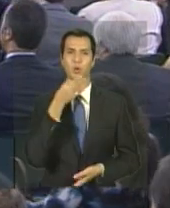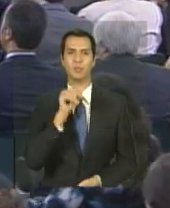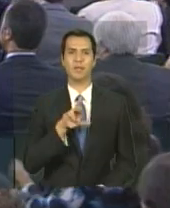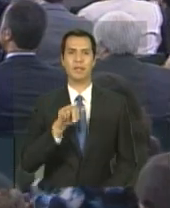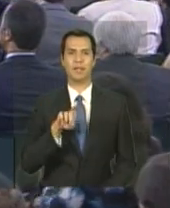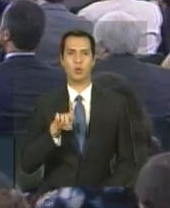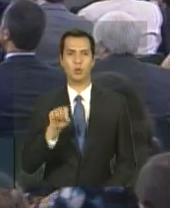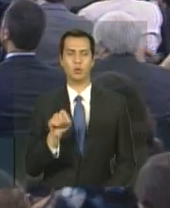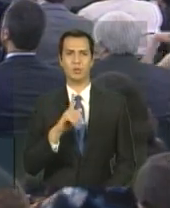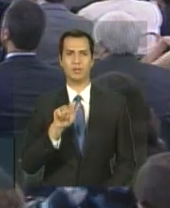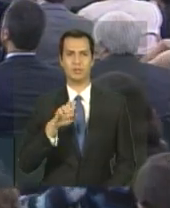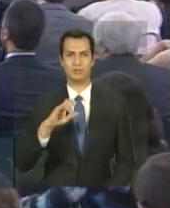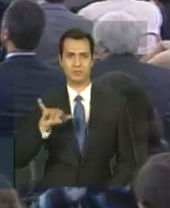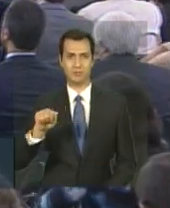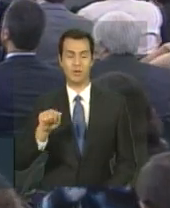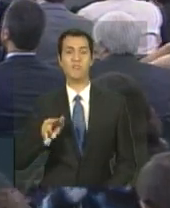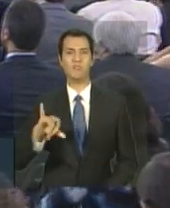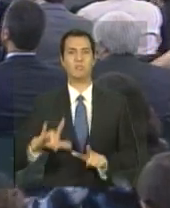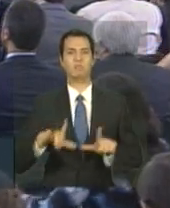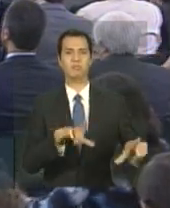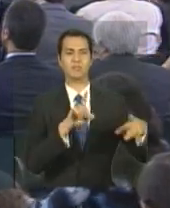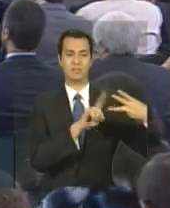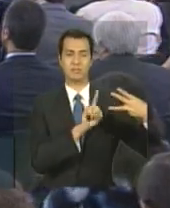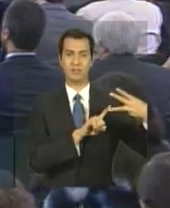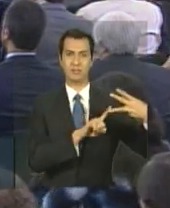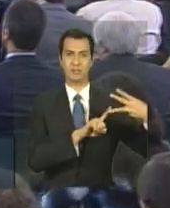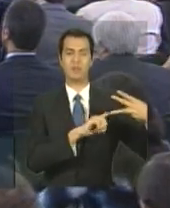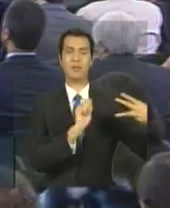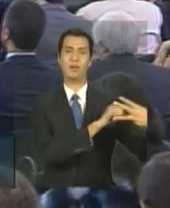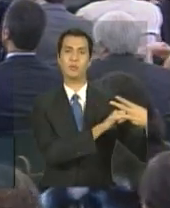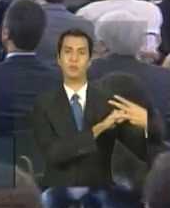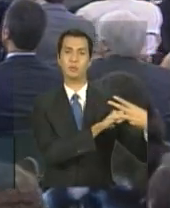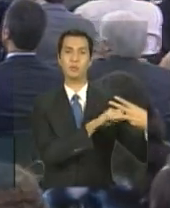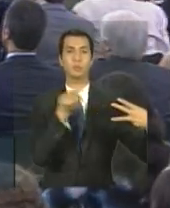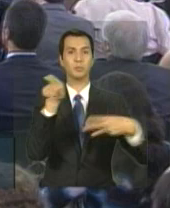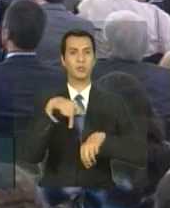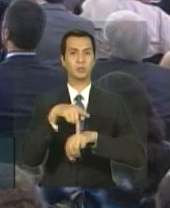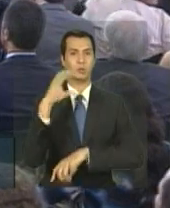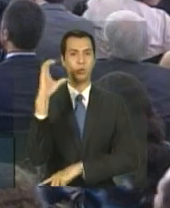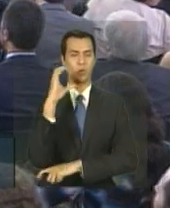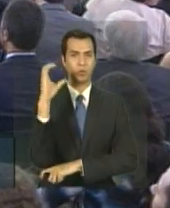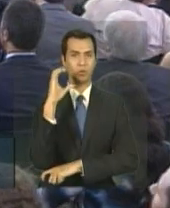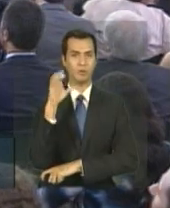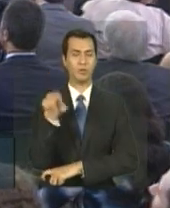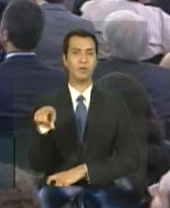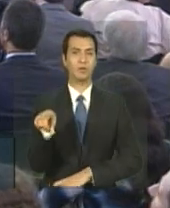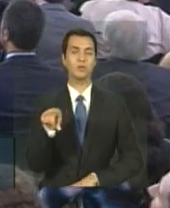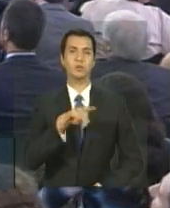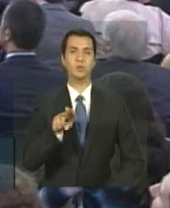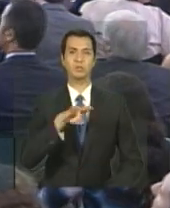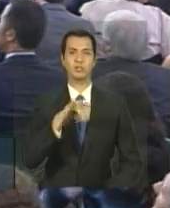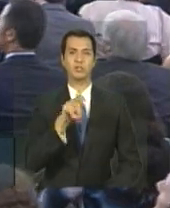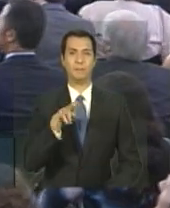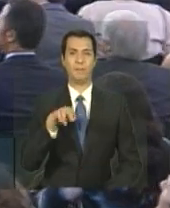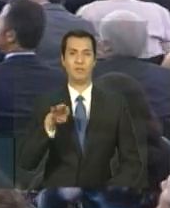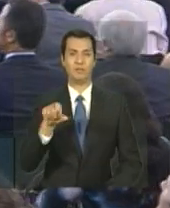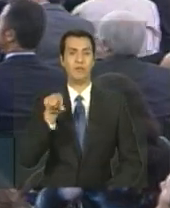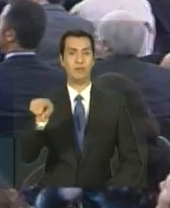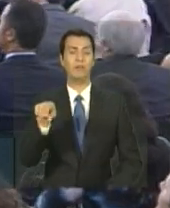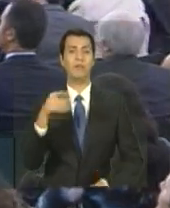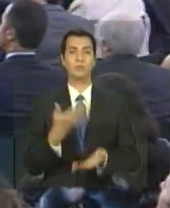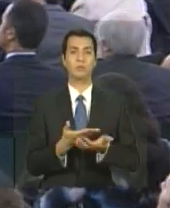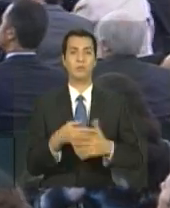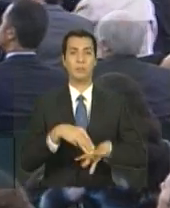entregar o prêmio ao terceiro lugar da categoria à estudante colombiana Alejandra Maria Gomes Jiménez, aluna de mestrado